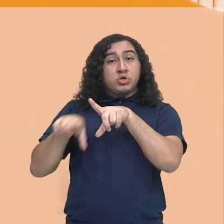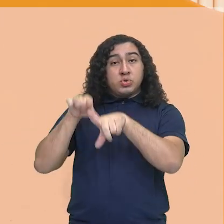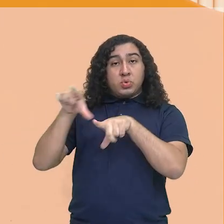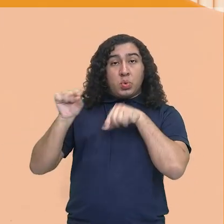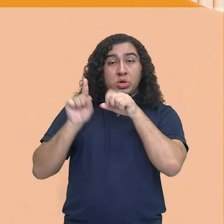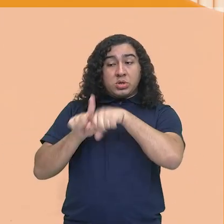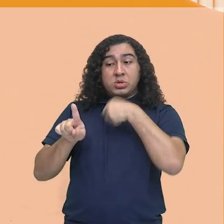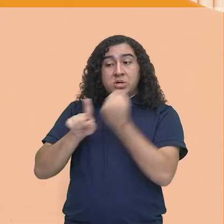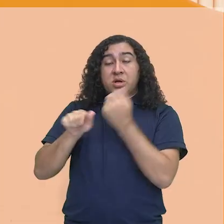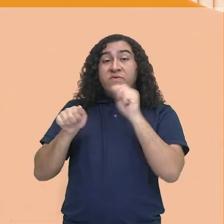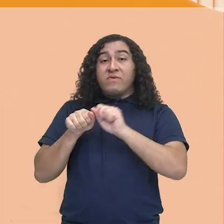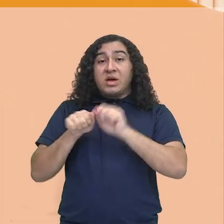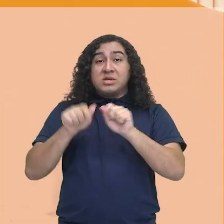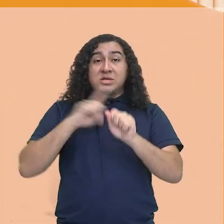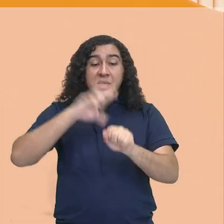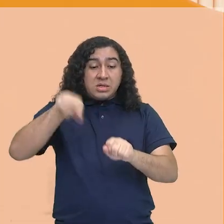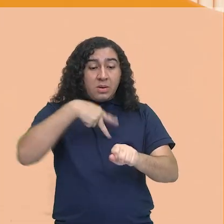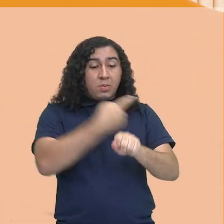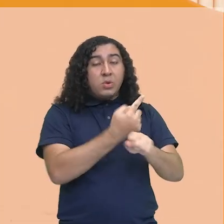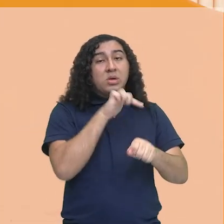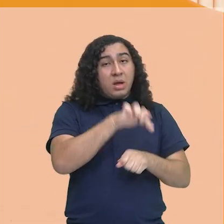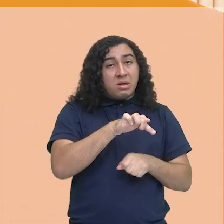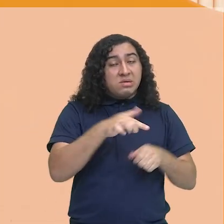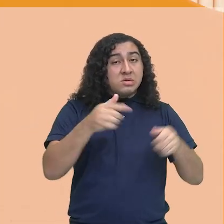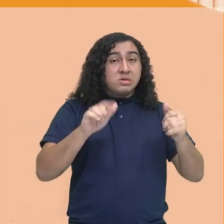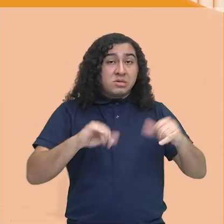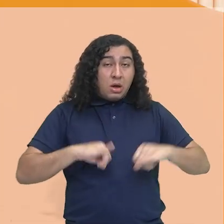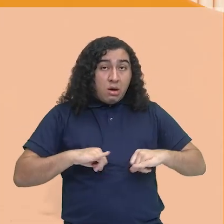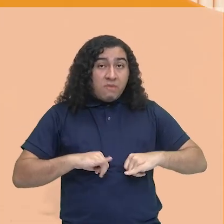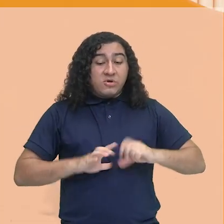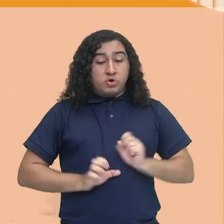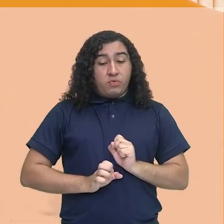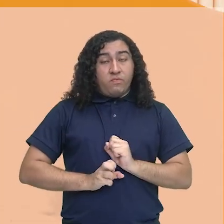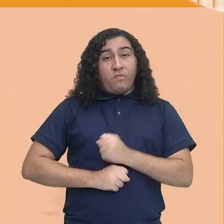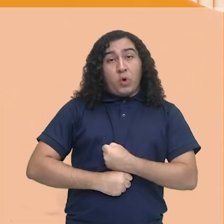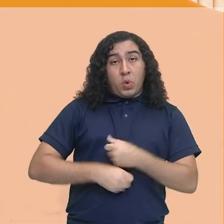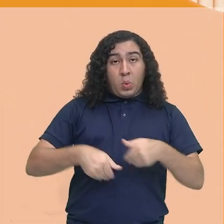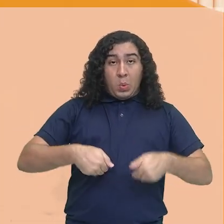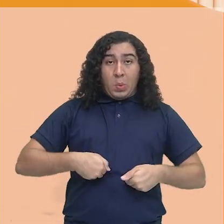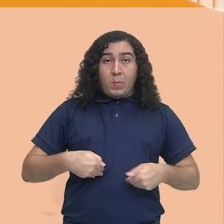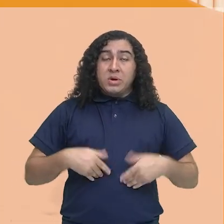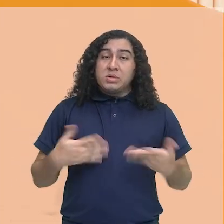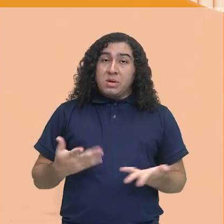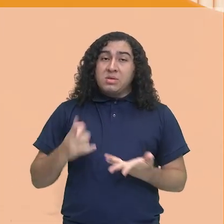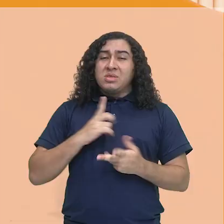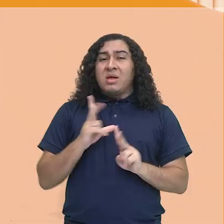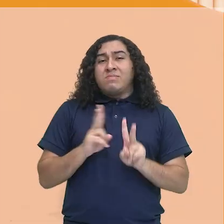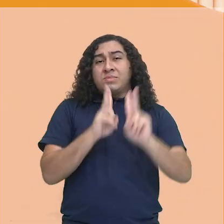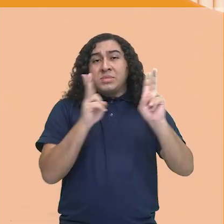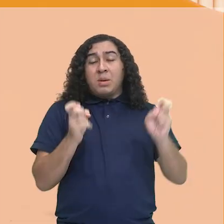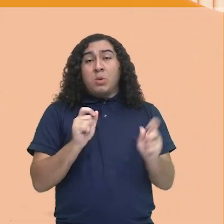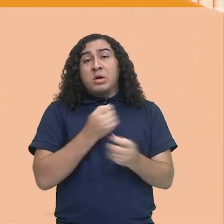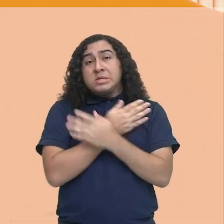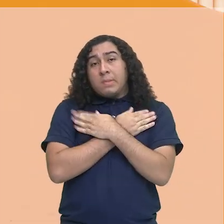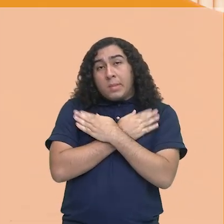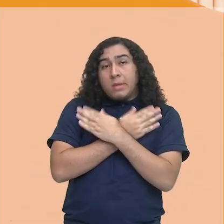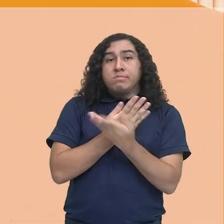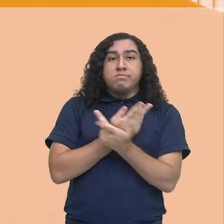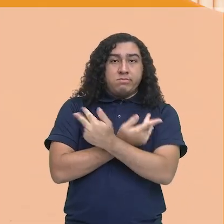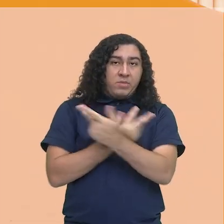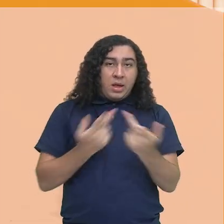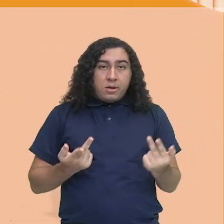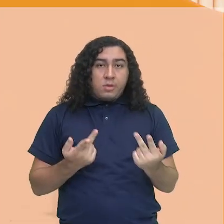fazem que levam a sociedade a passar fome. Então, vai se estudar, né, isso aí, a questão do desemprego, então